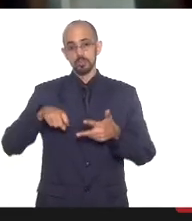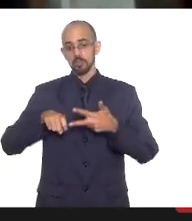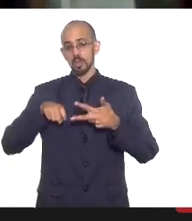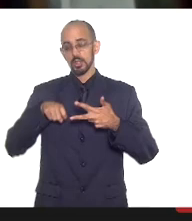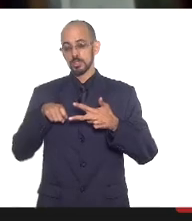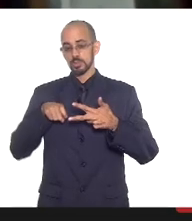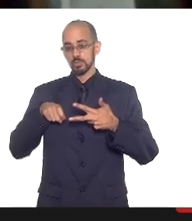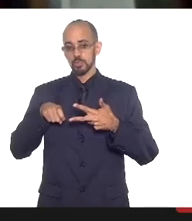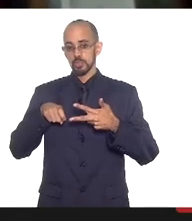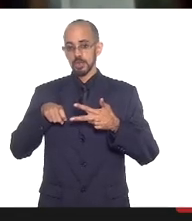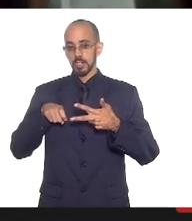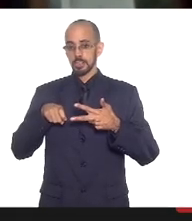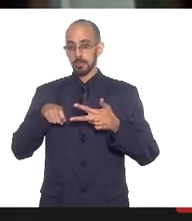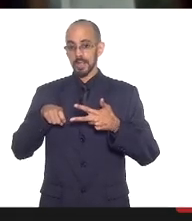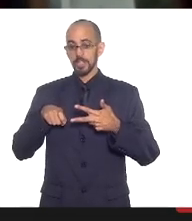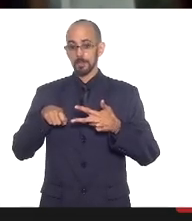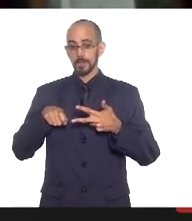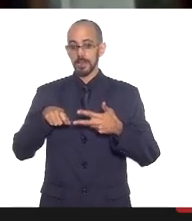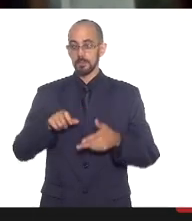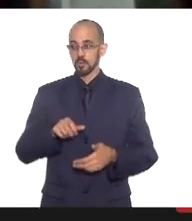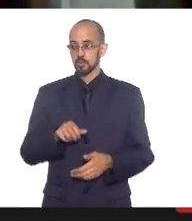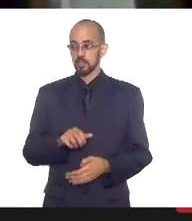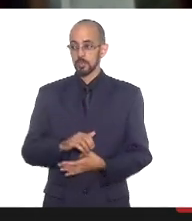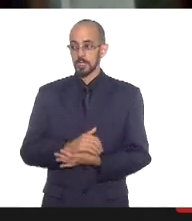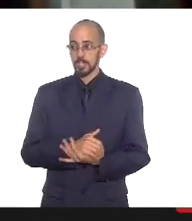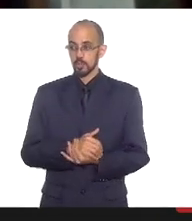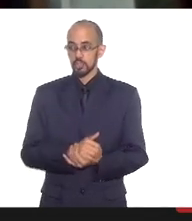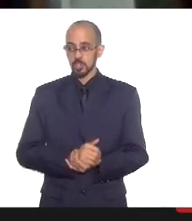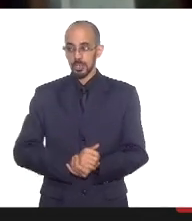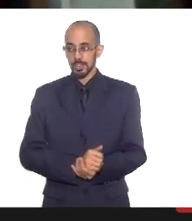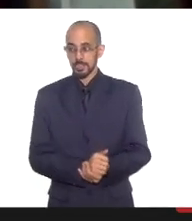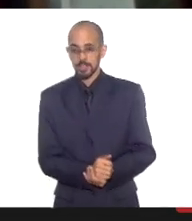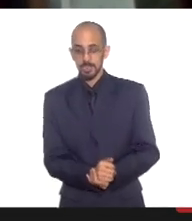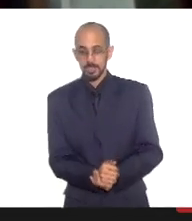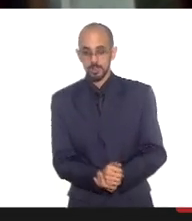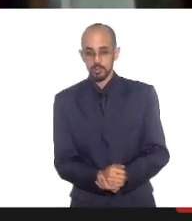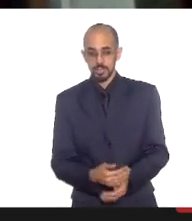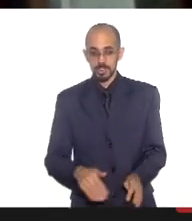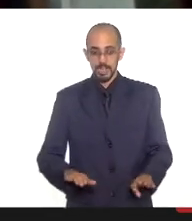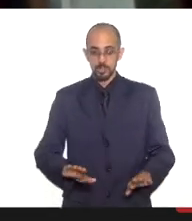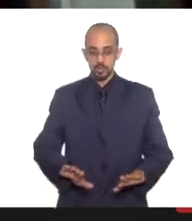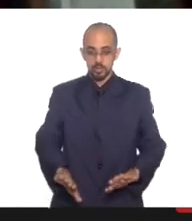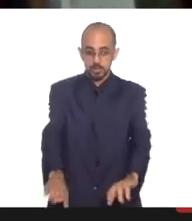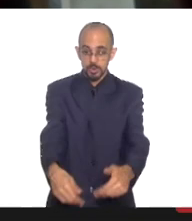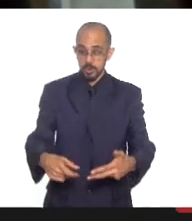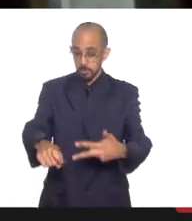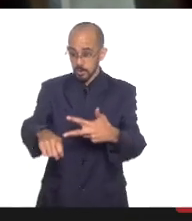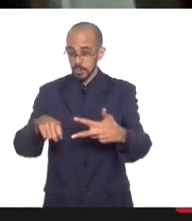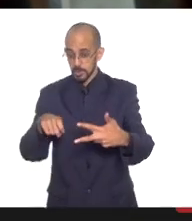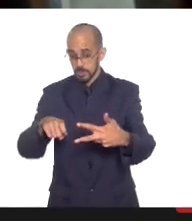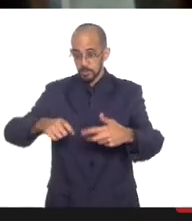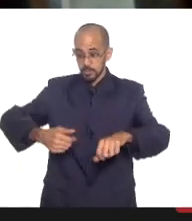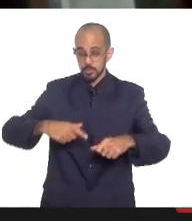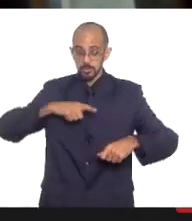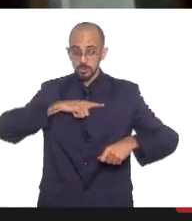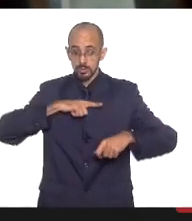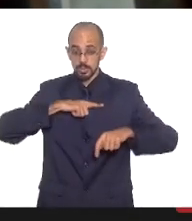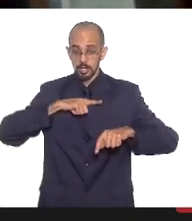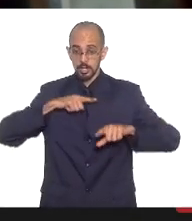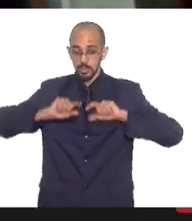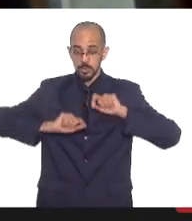tem que executar aí eu poder executivo ele é contraditório Poder Executivo ele